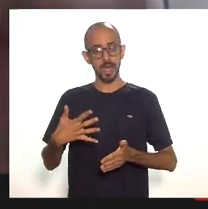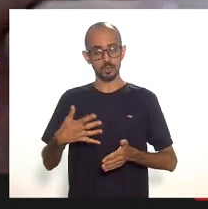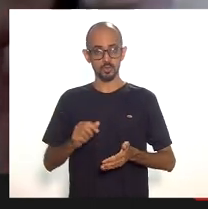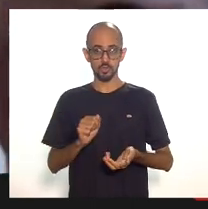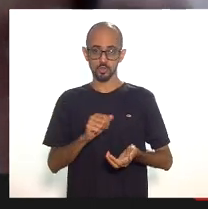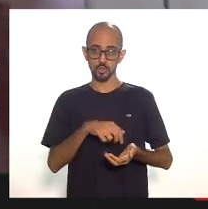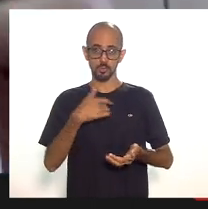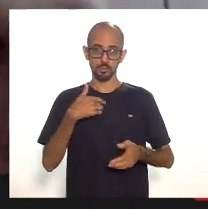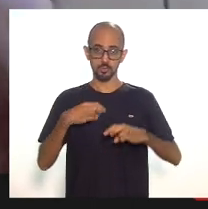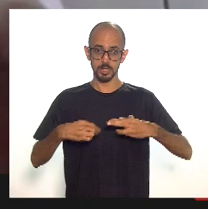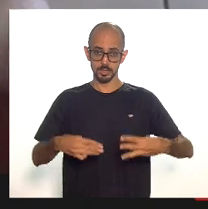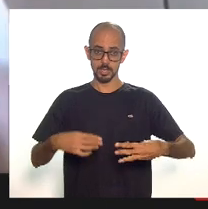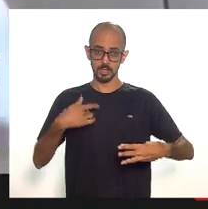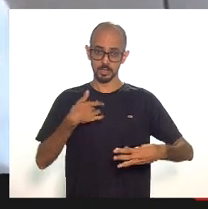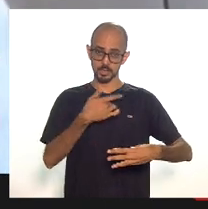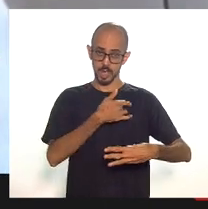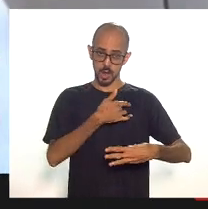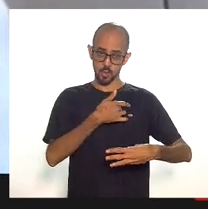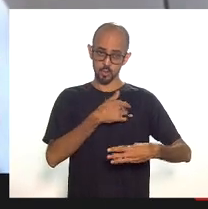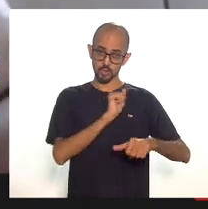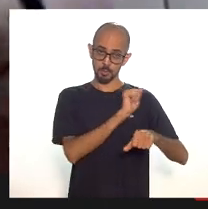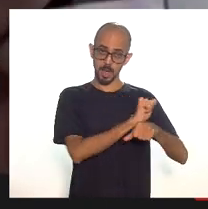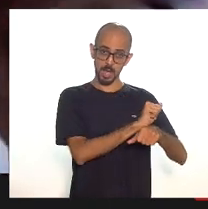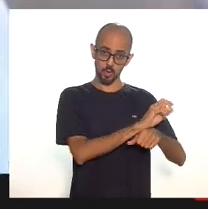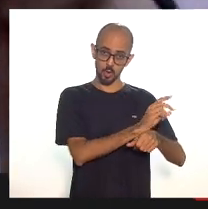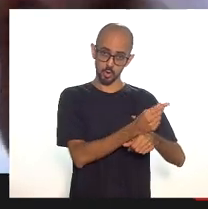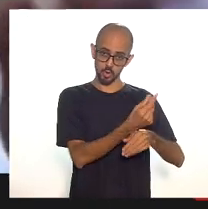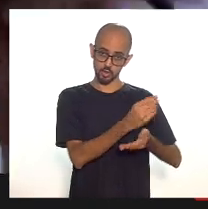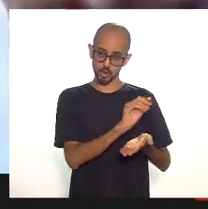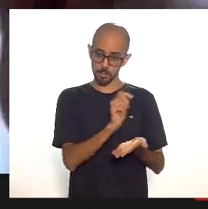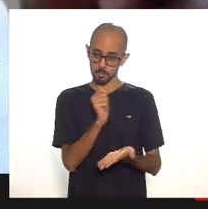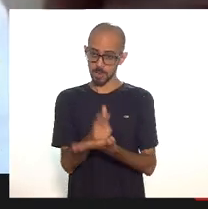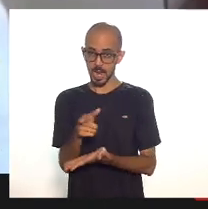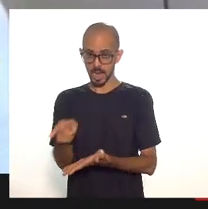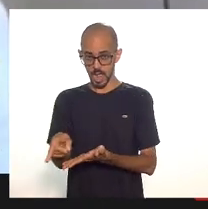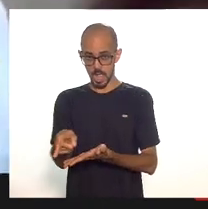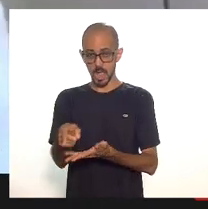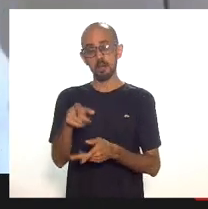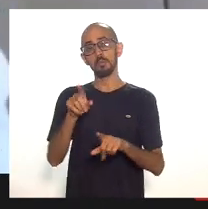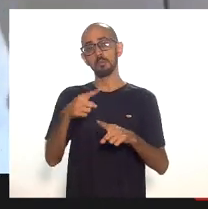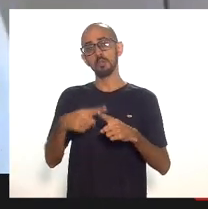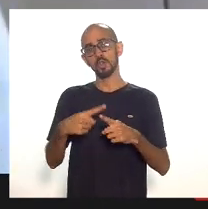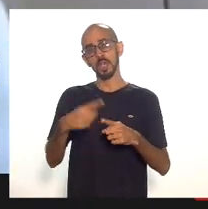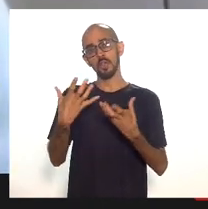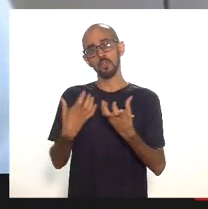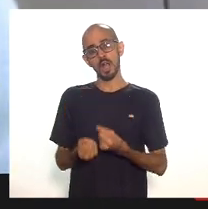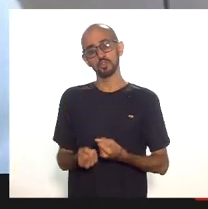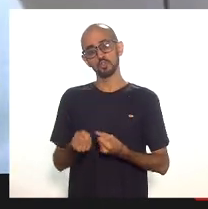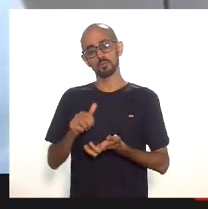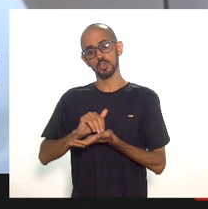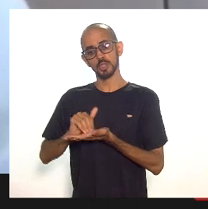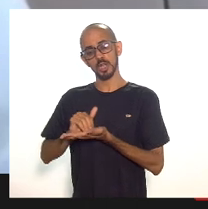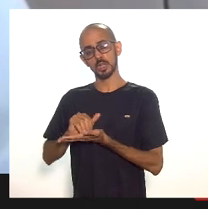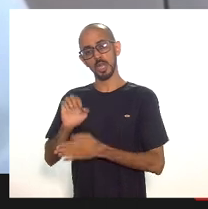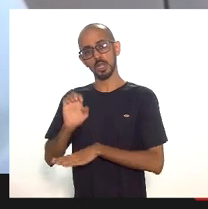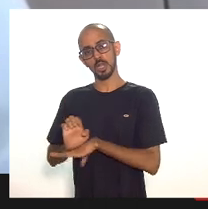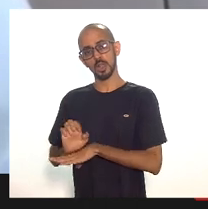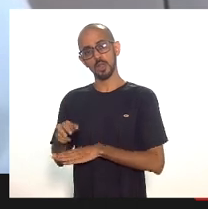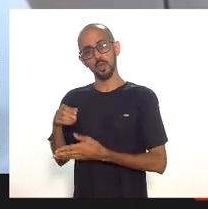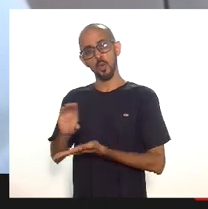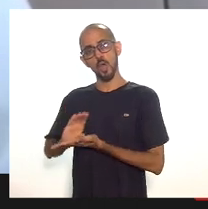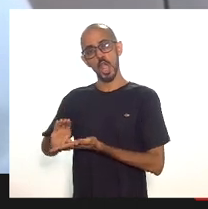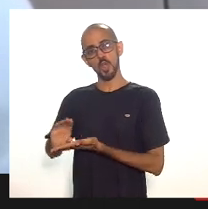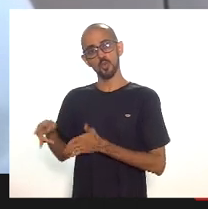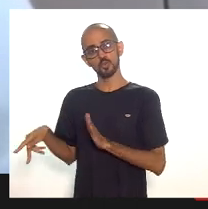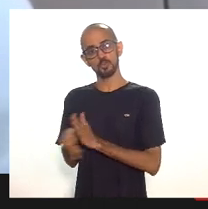Ministério da Saúde só estão hoje atuando porque você teve uma manutenção do esforço da Secretaria com recursos próprios